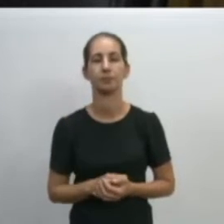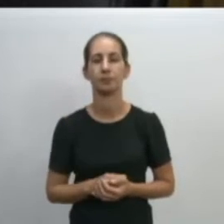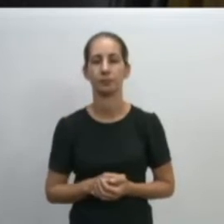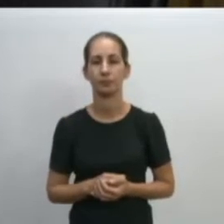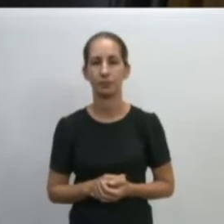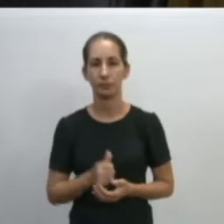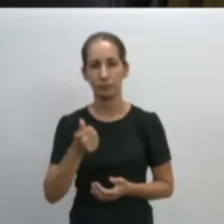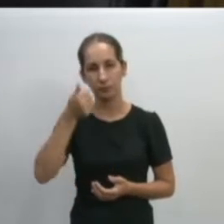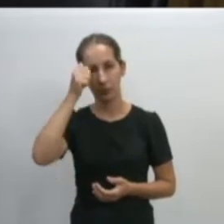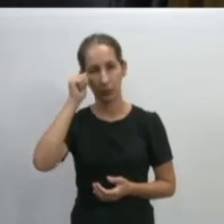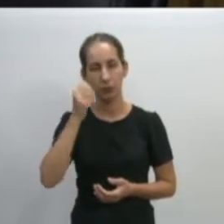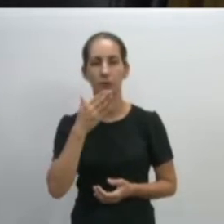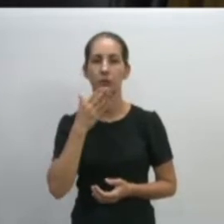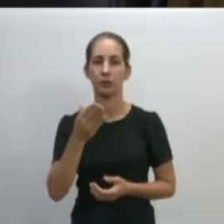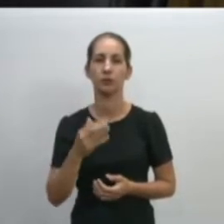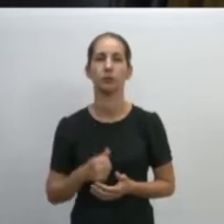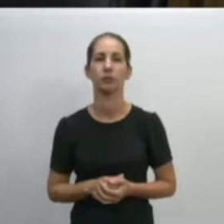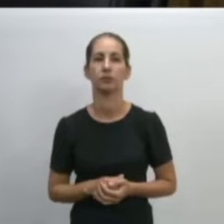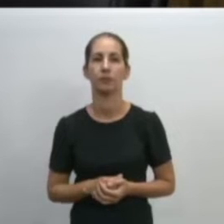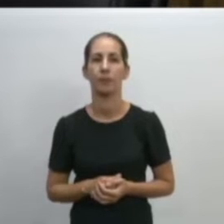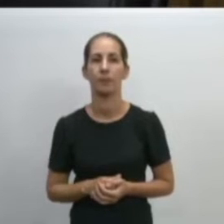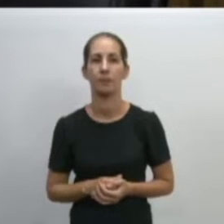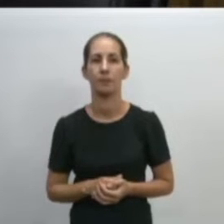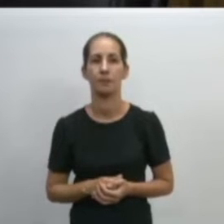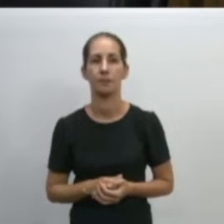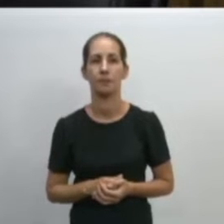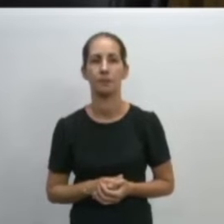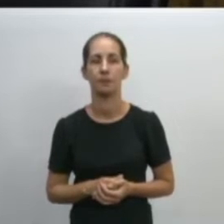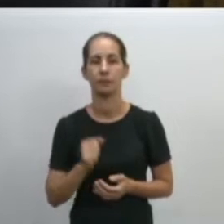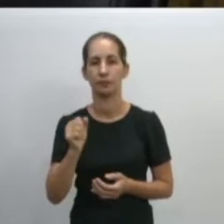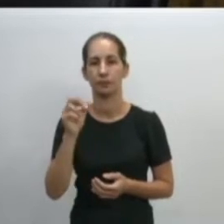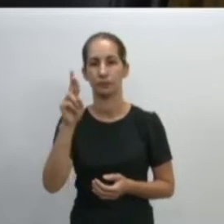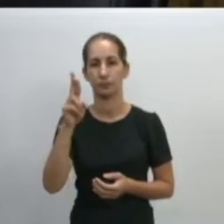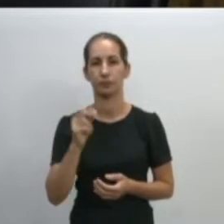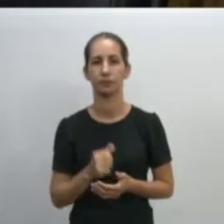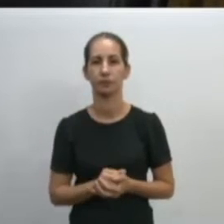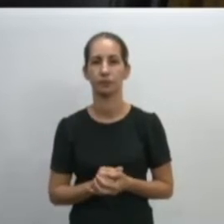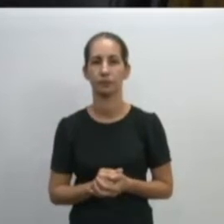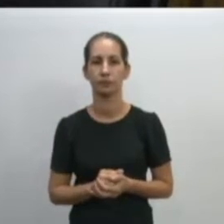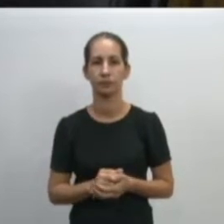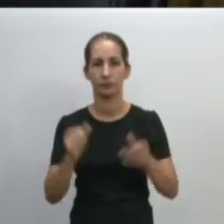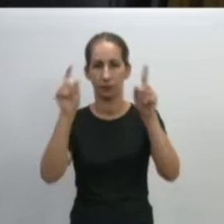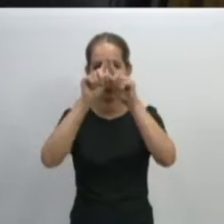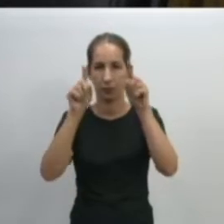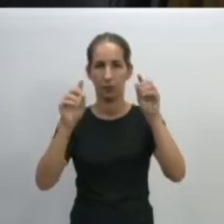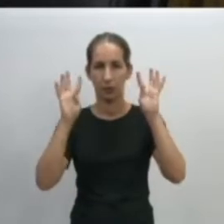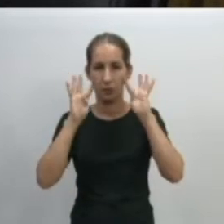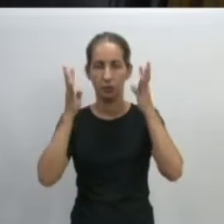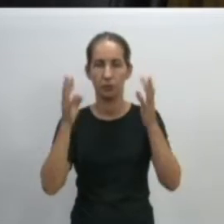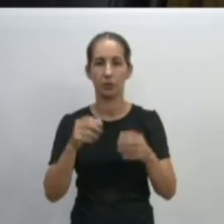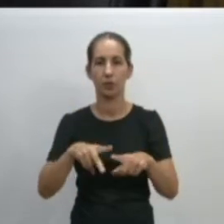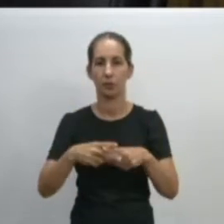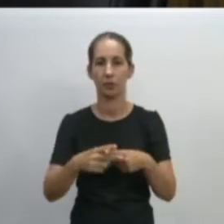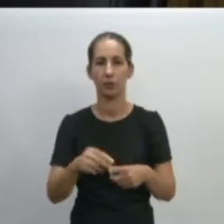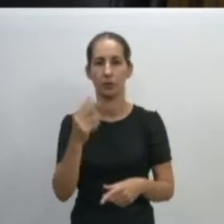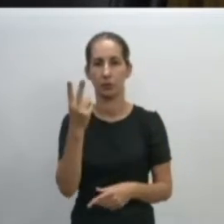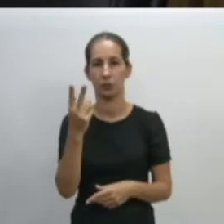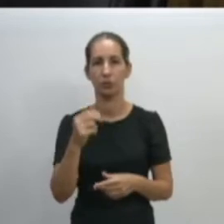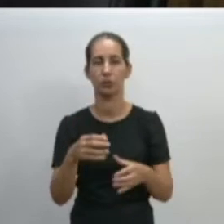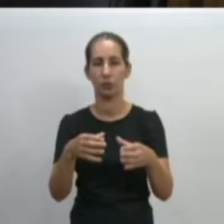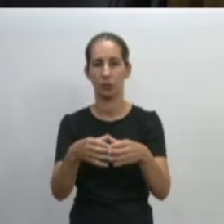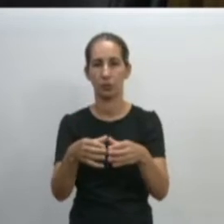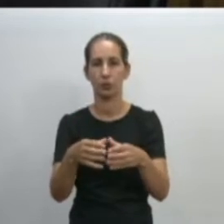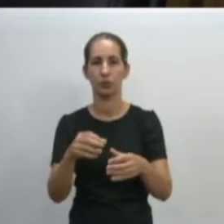4430, vereador Haroldo Alves, requer a Censul a solicitação de providência quanto à manutenção de dois postes centrais